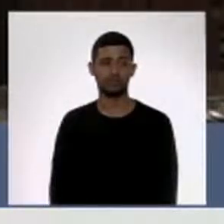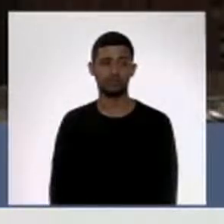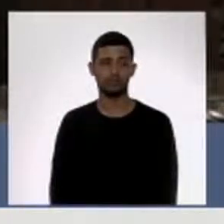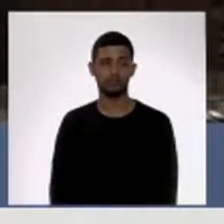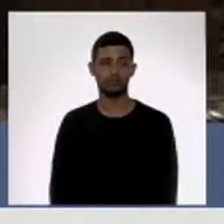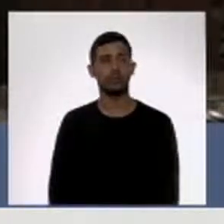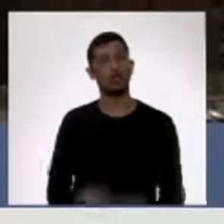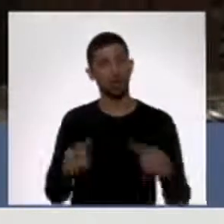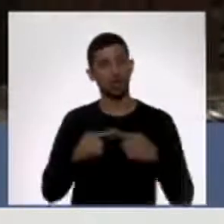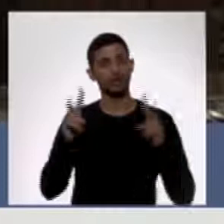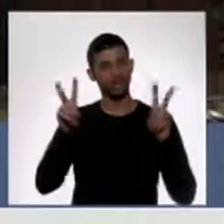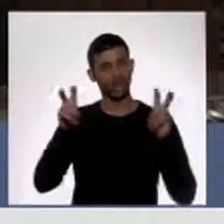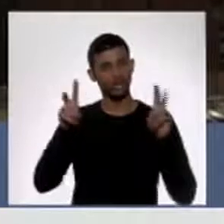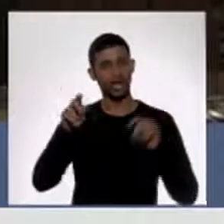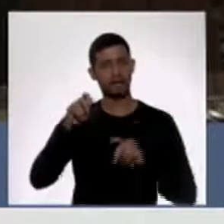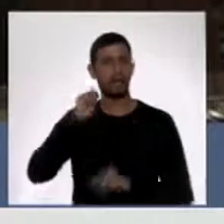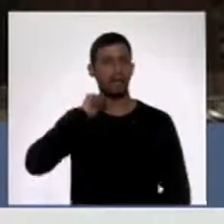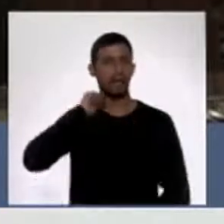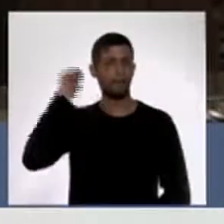Abril Vermelho,